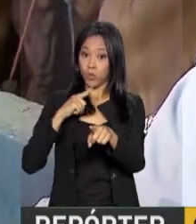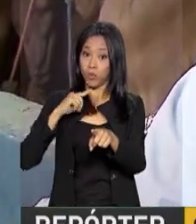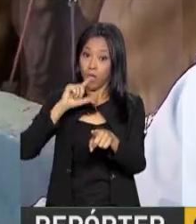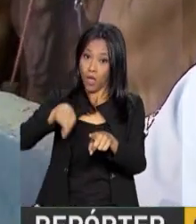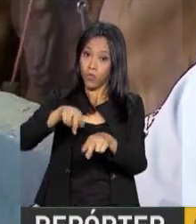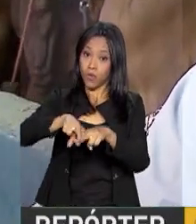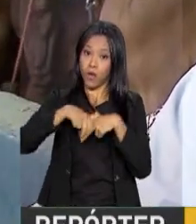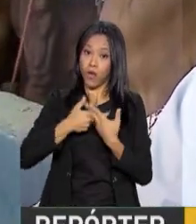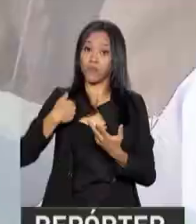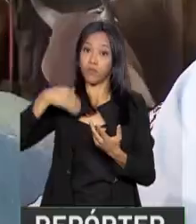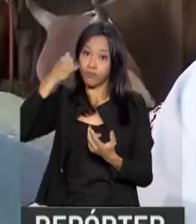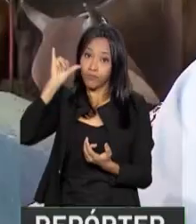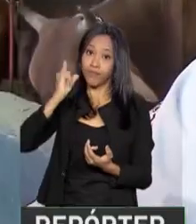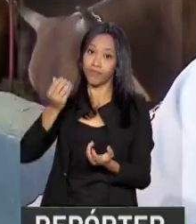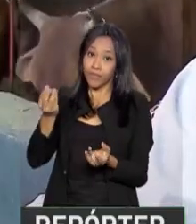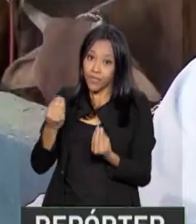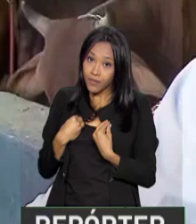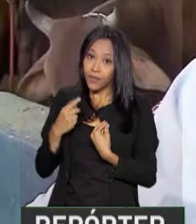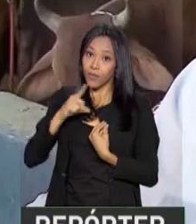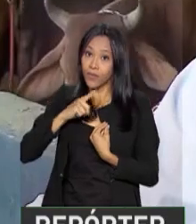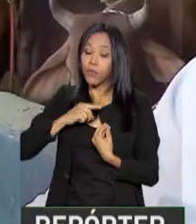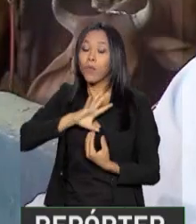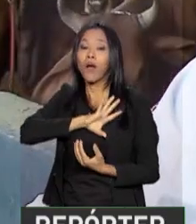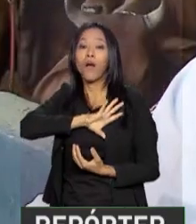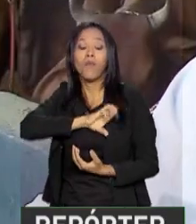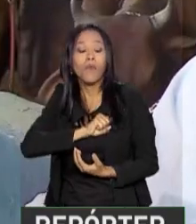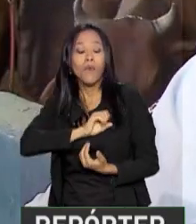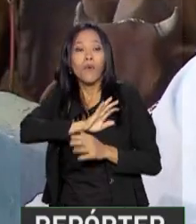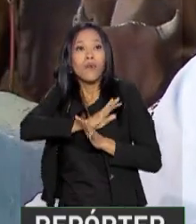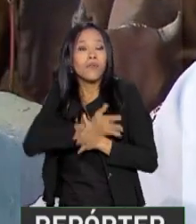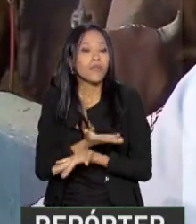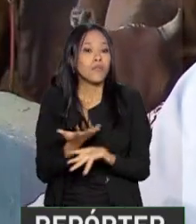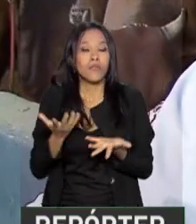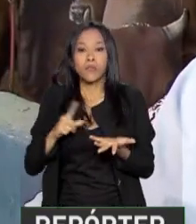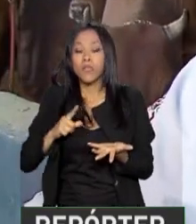gado que me deu, né? A paixão que pegou e ficou.